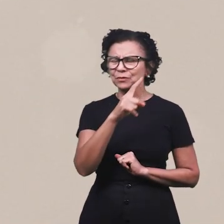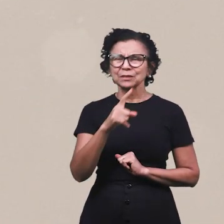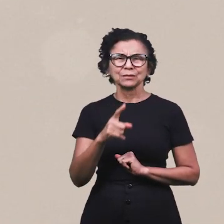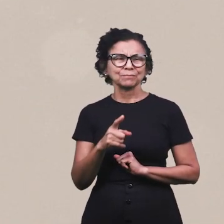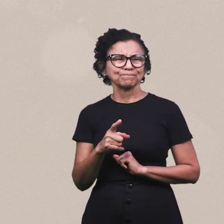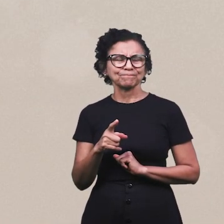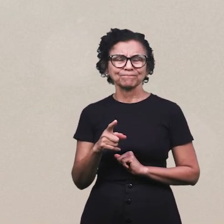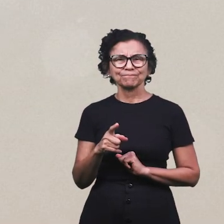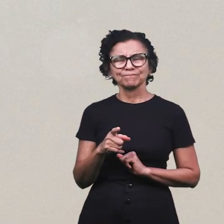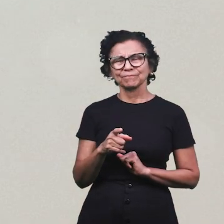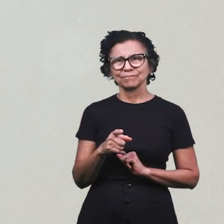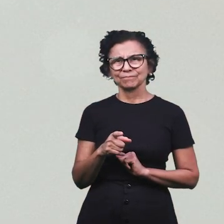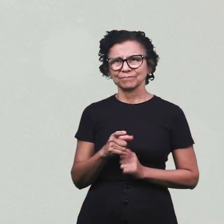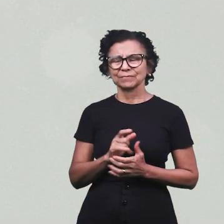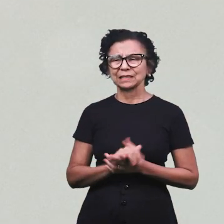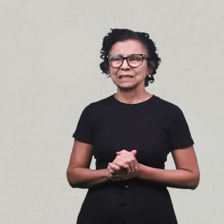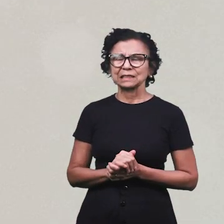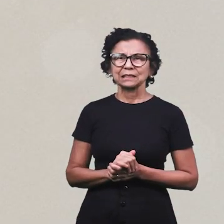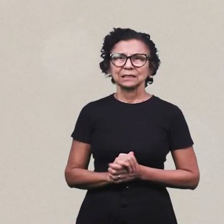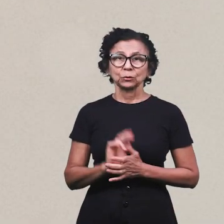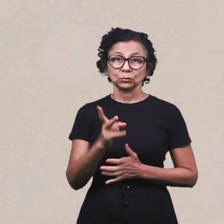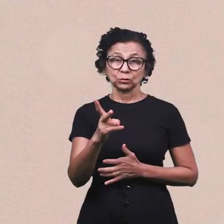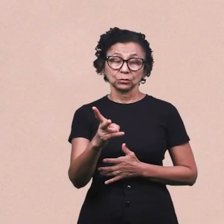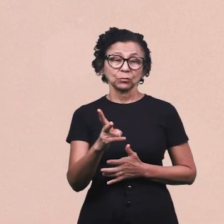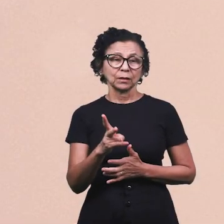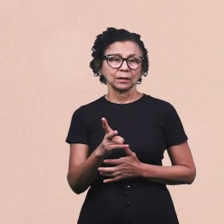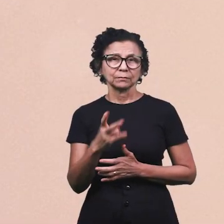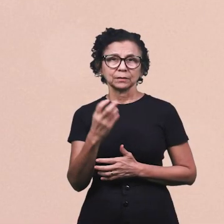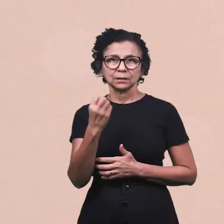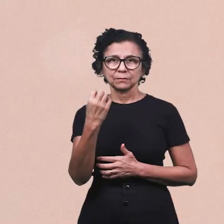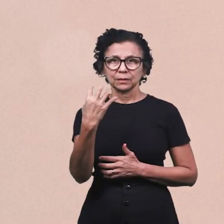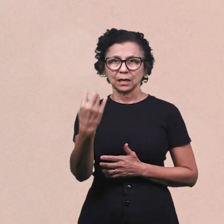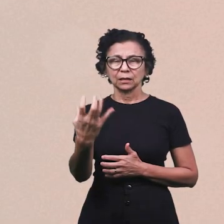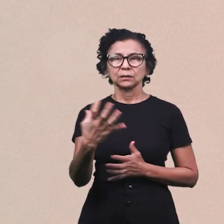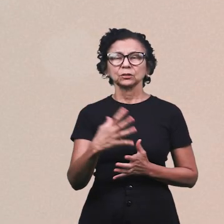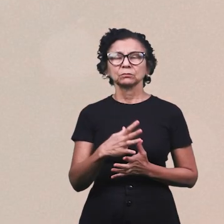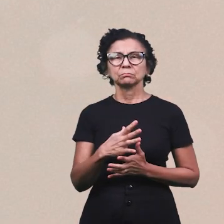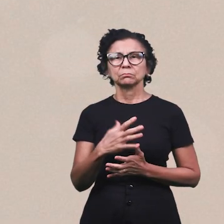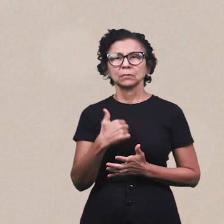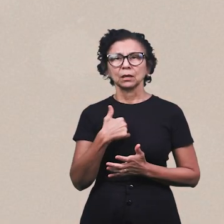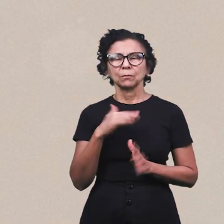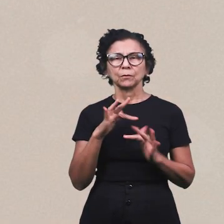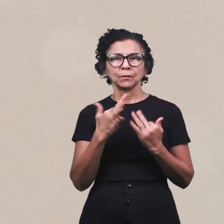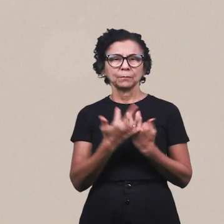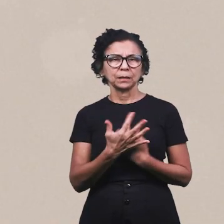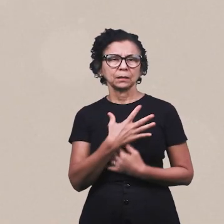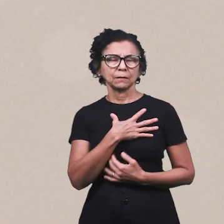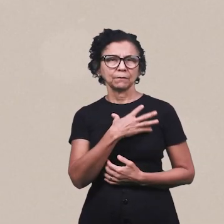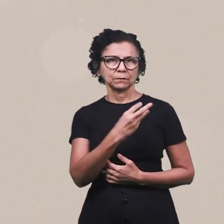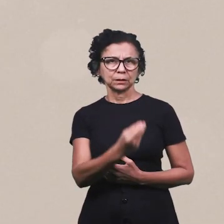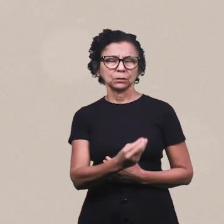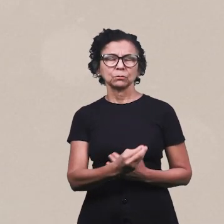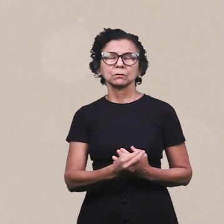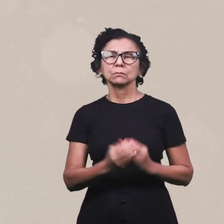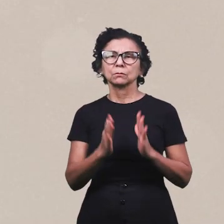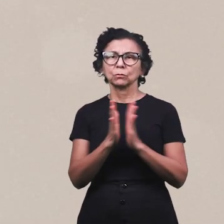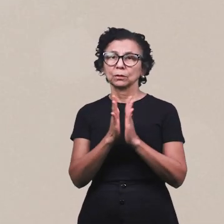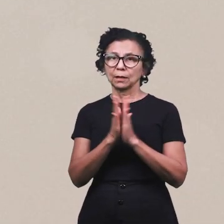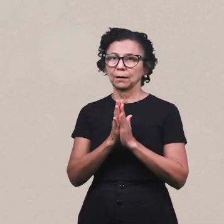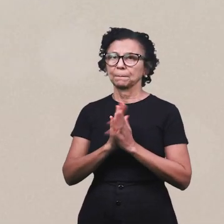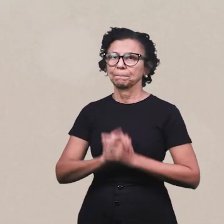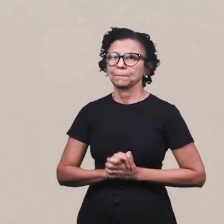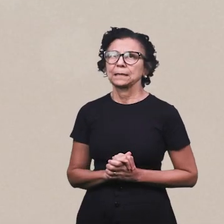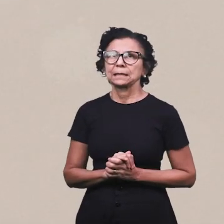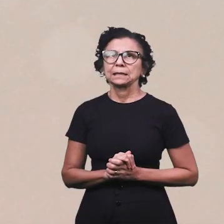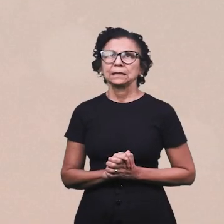E nós entramos em oração, eu e minha família, meus filhos. E